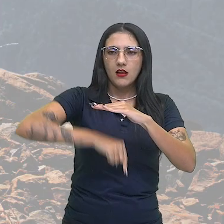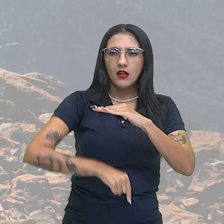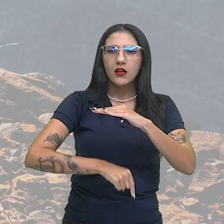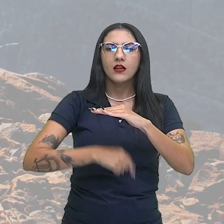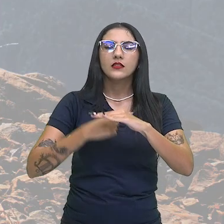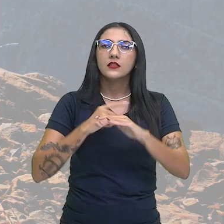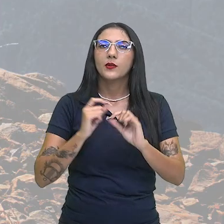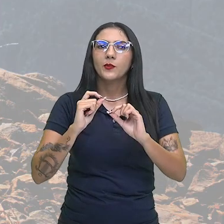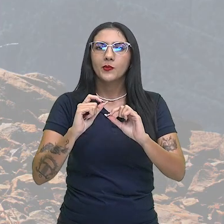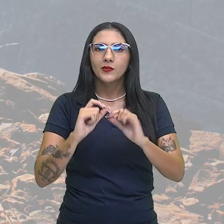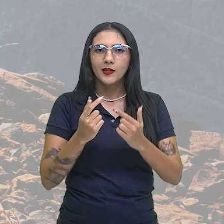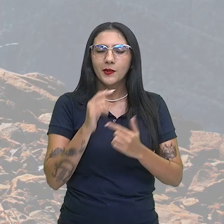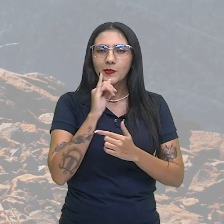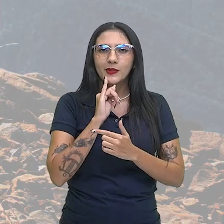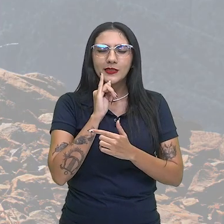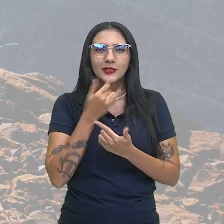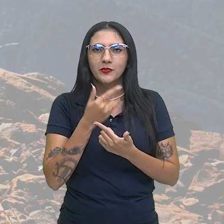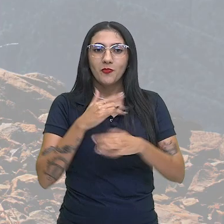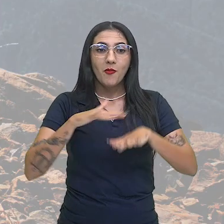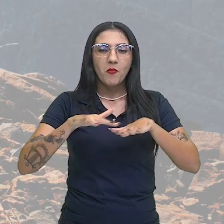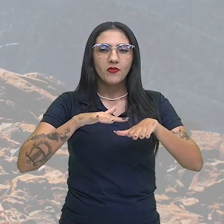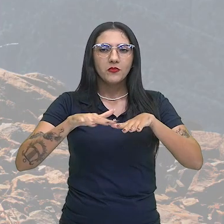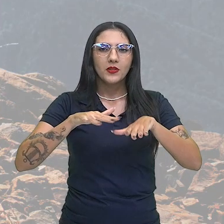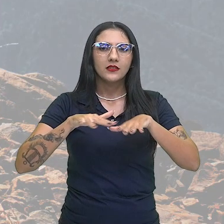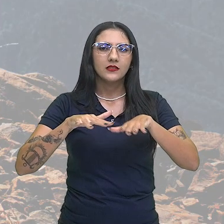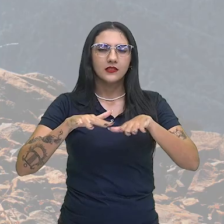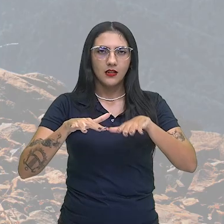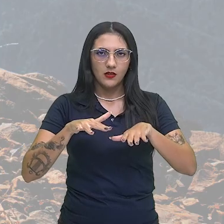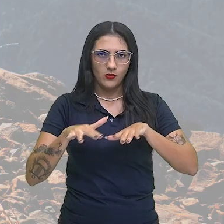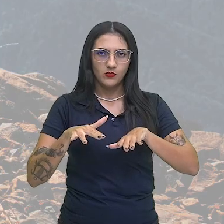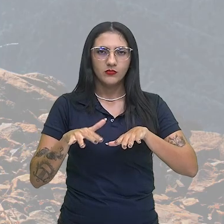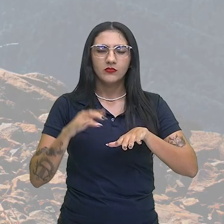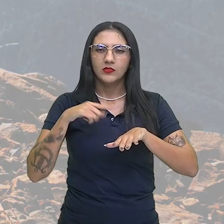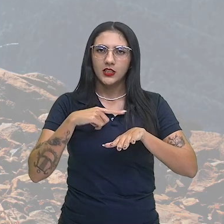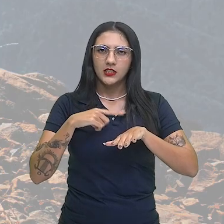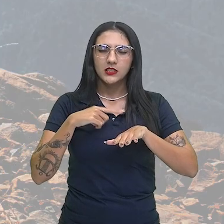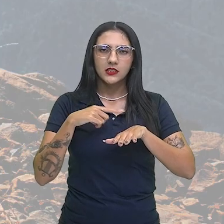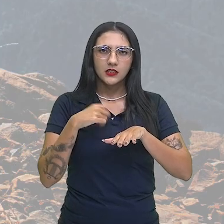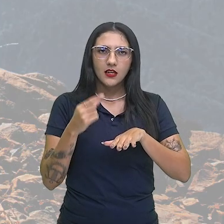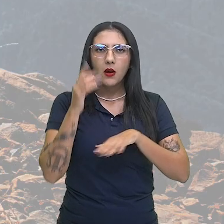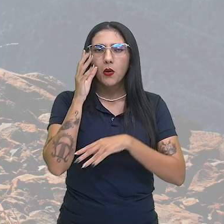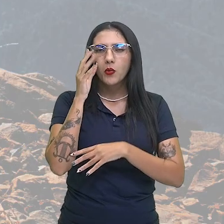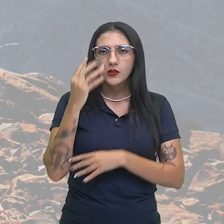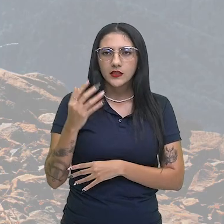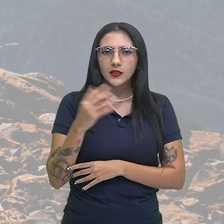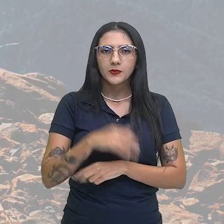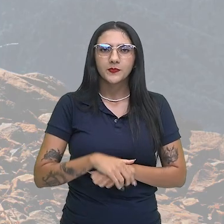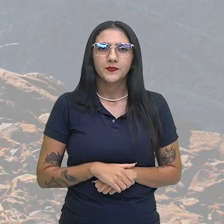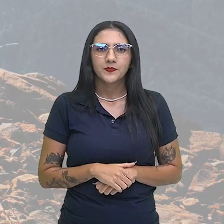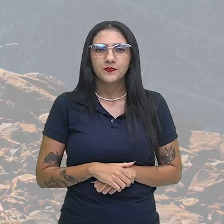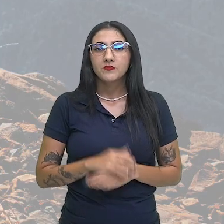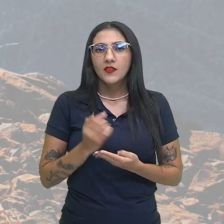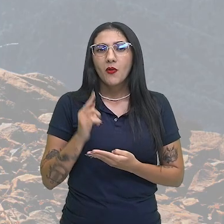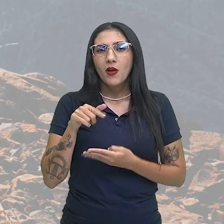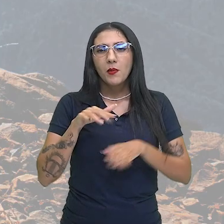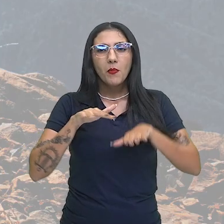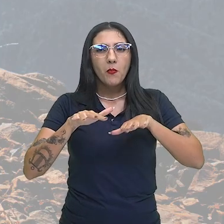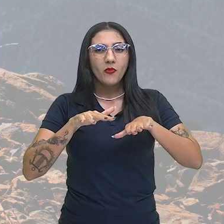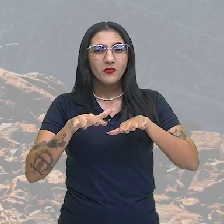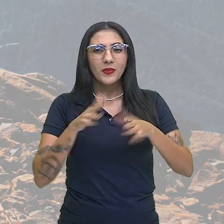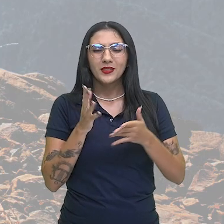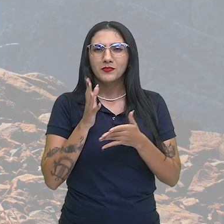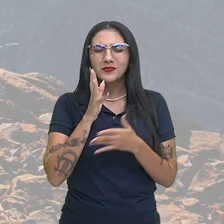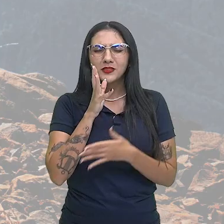existe toda uma briga, todo um movimento, toda uma movimentação que, apesar de ser uma movimentação